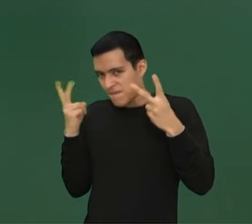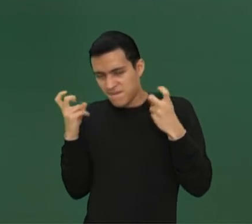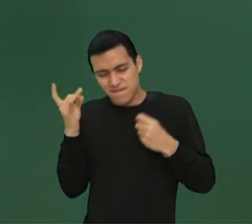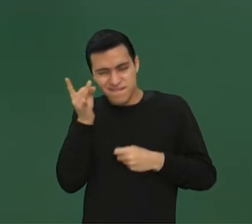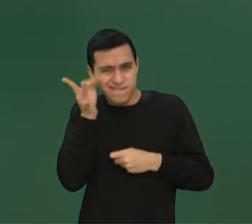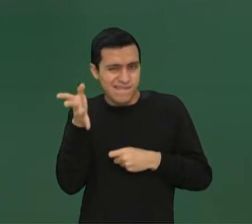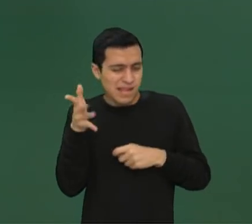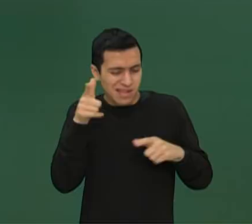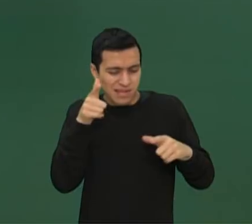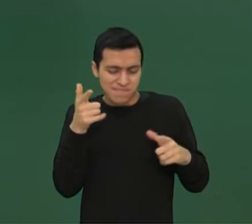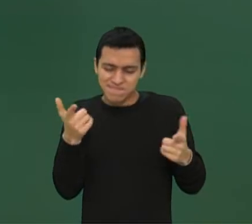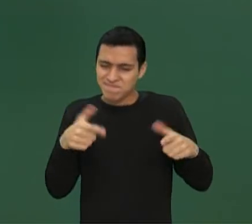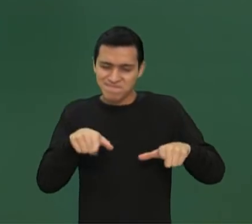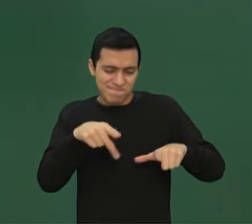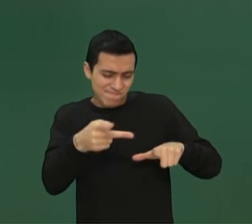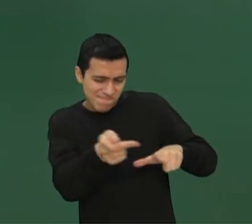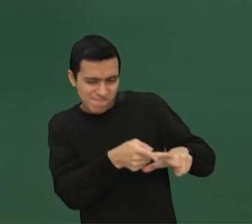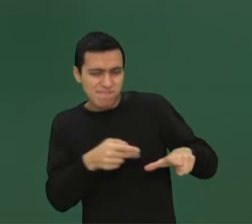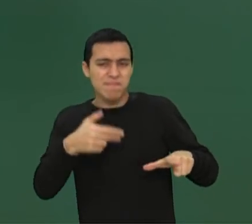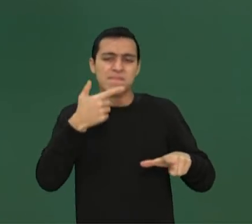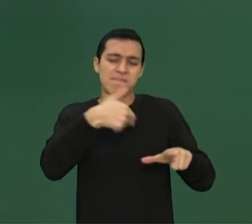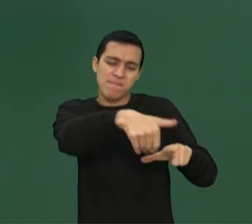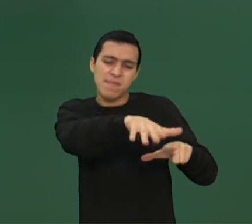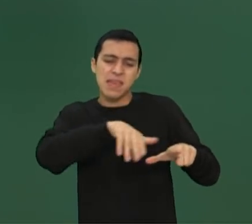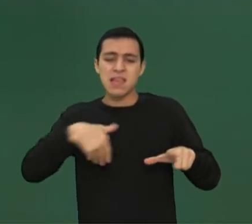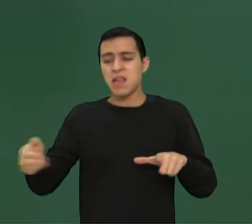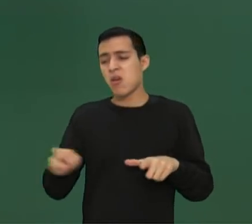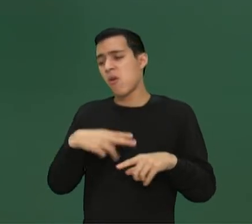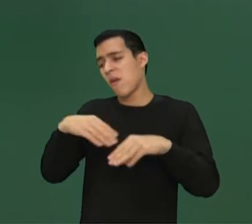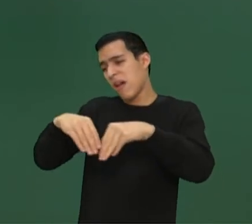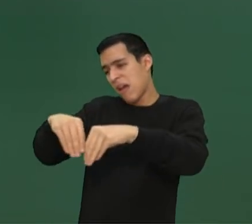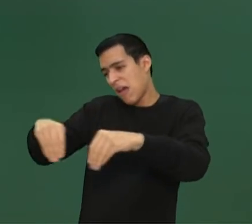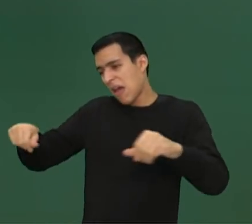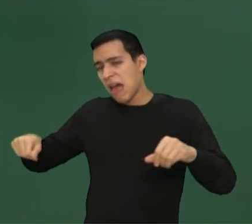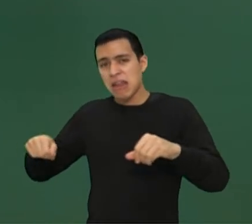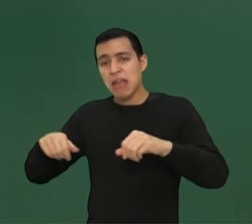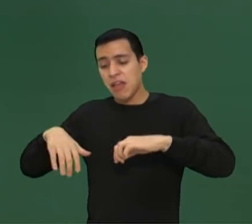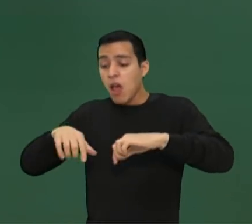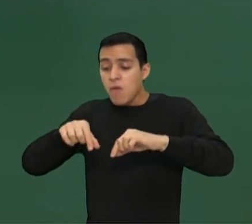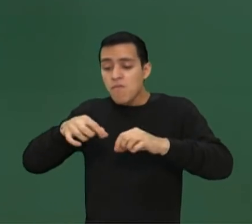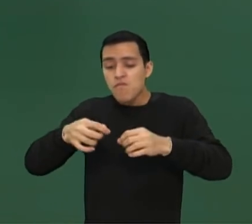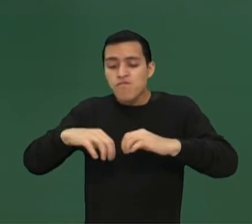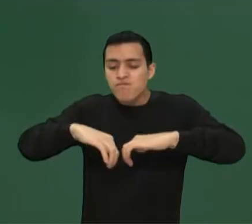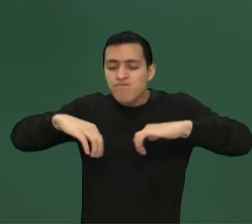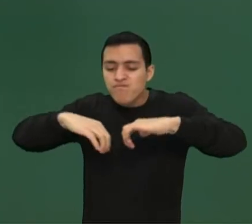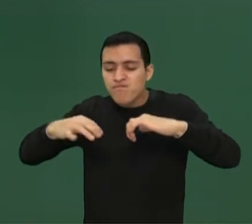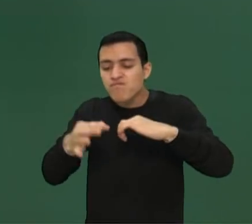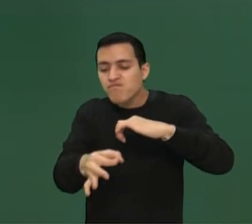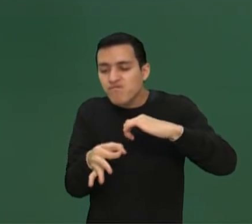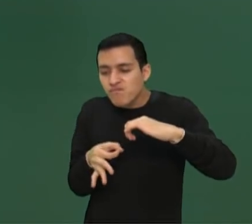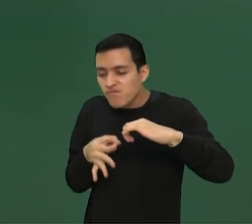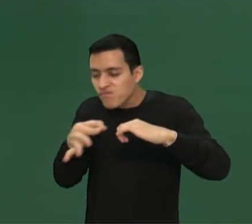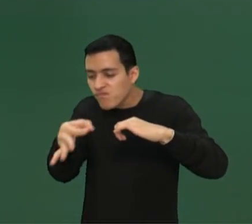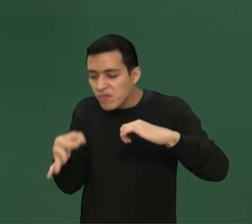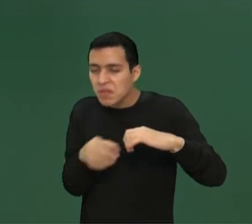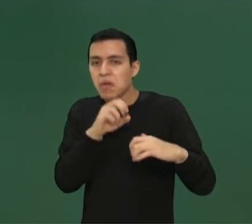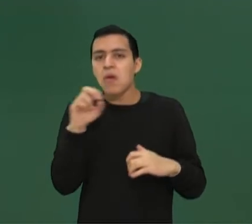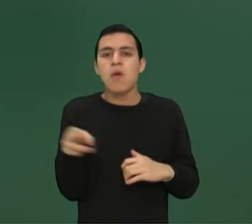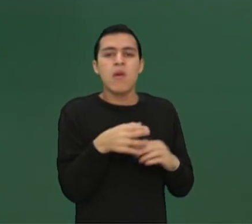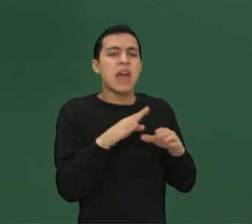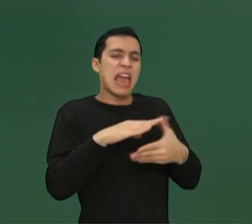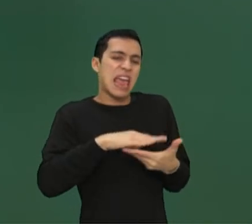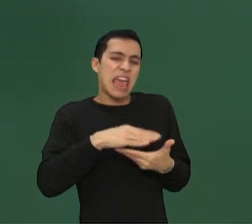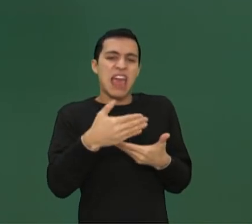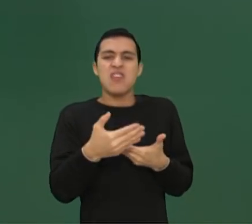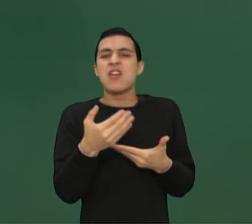como pintura, né, quanto na areia, com buraquinhos que você pode fazer, caixa de ovo você pode inventar.